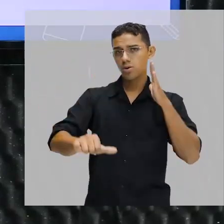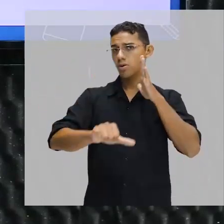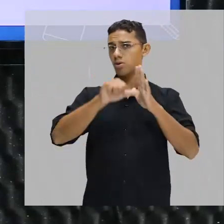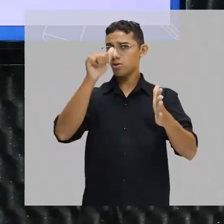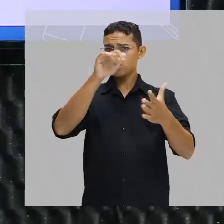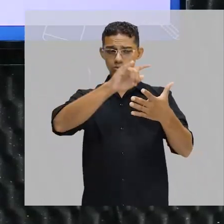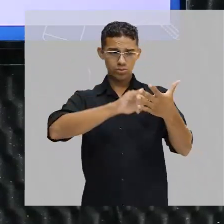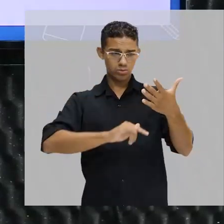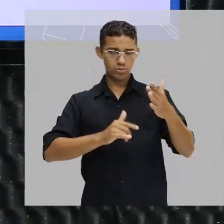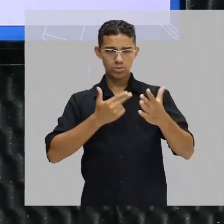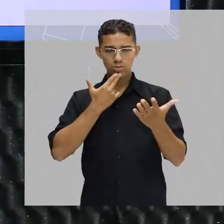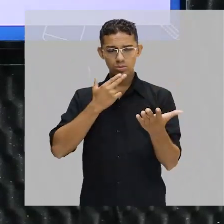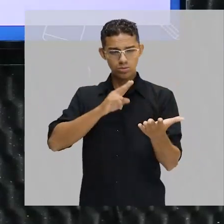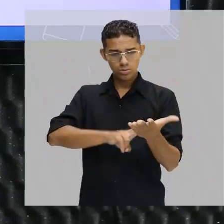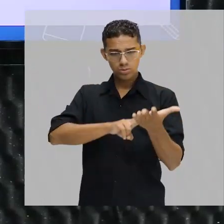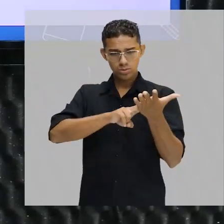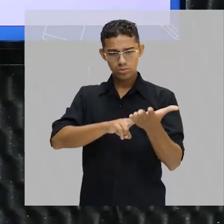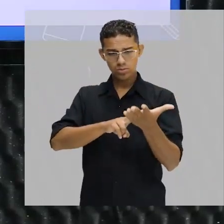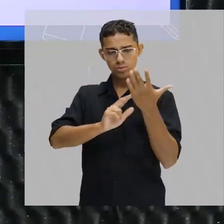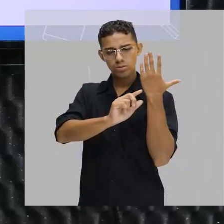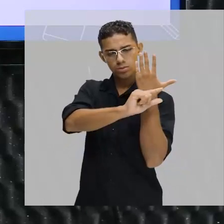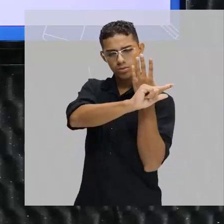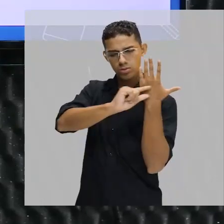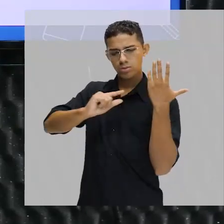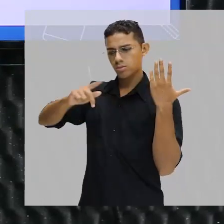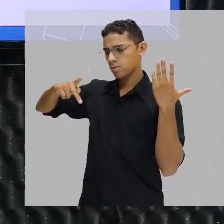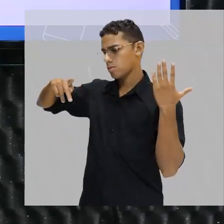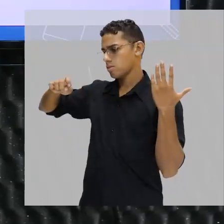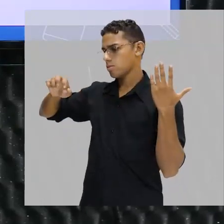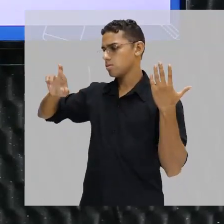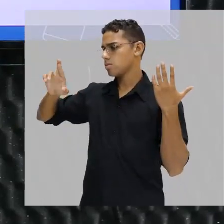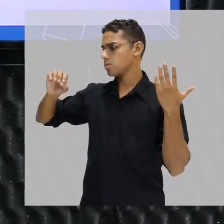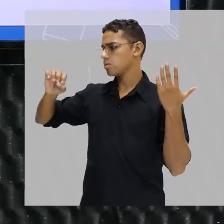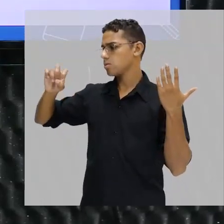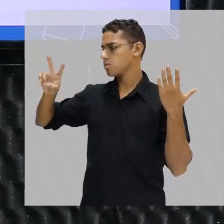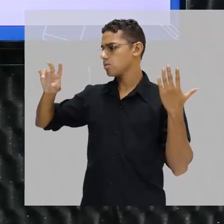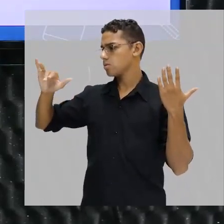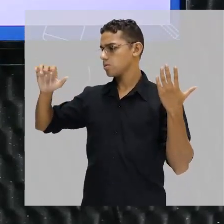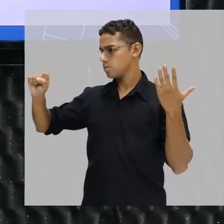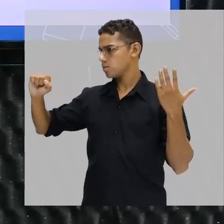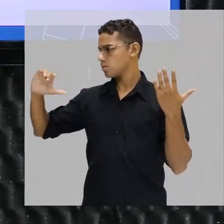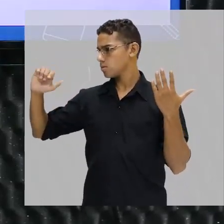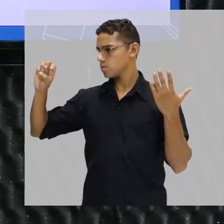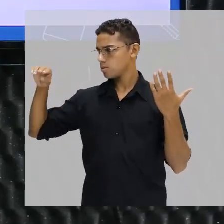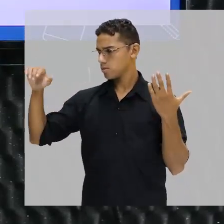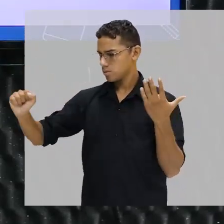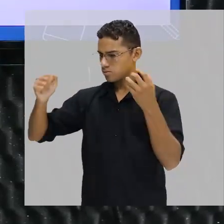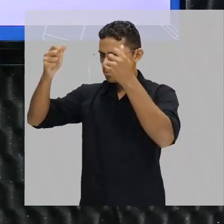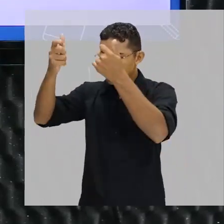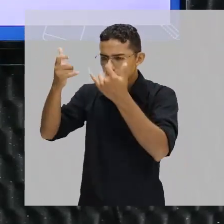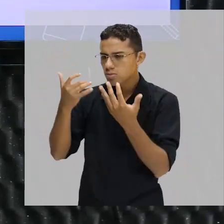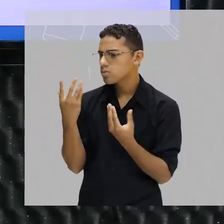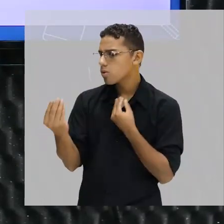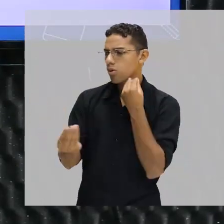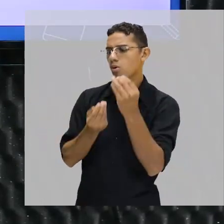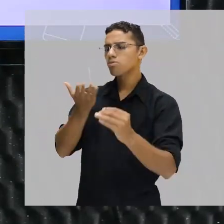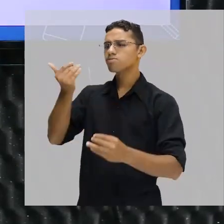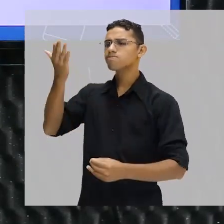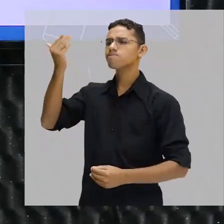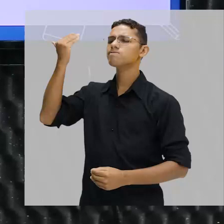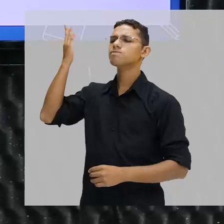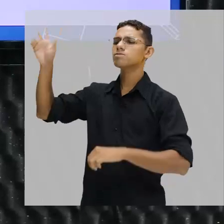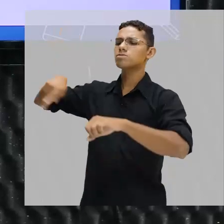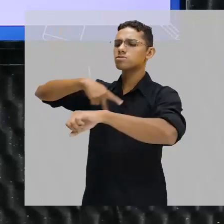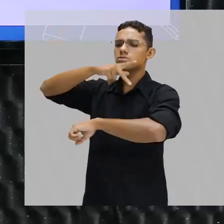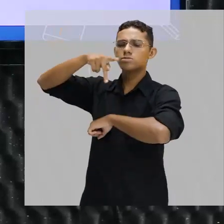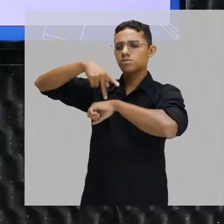a carta, né, carta de Pero Vaz de Caminha, retratando como era o Brasil, descrevendo como era o Brasil, descrevendo